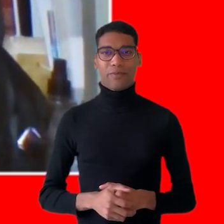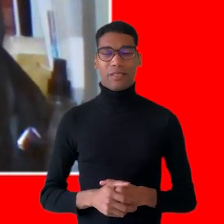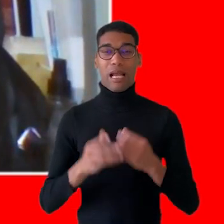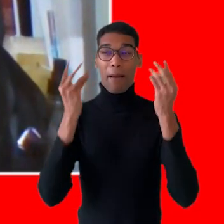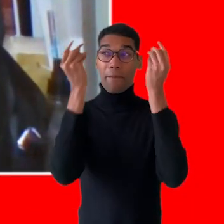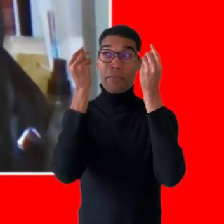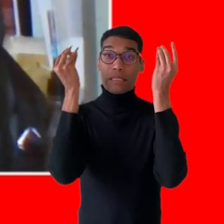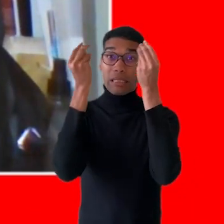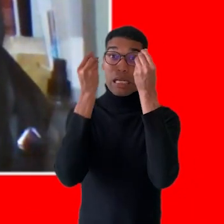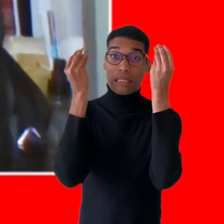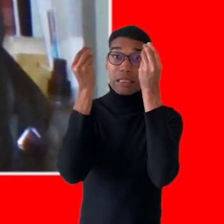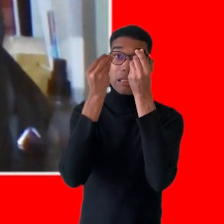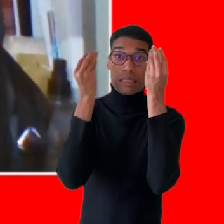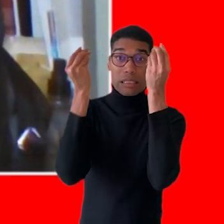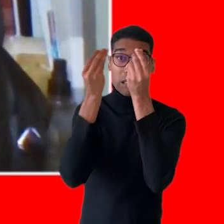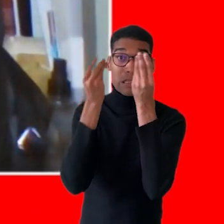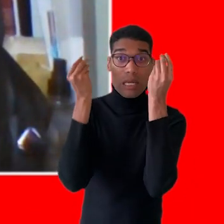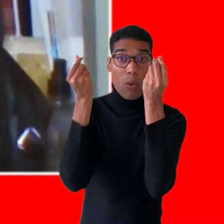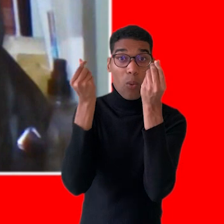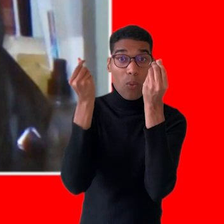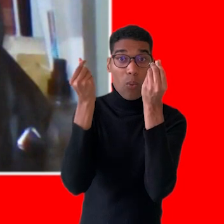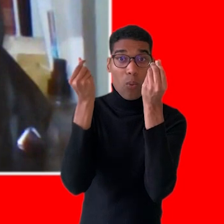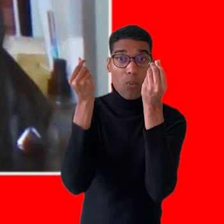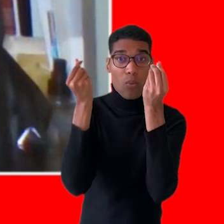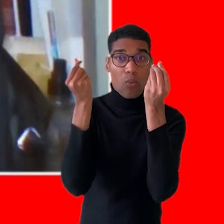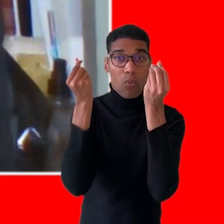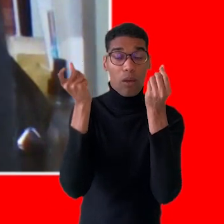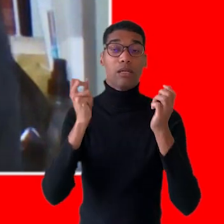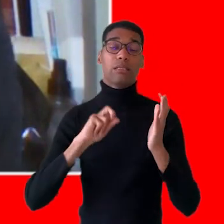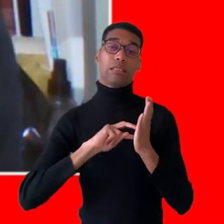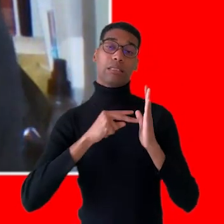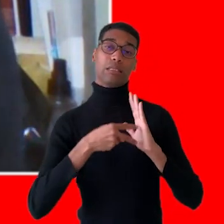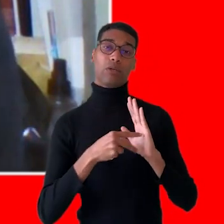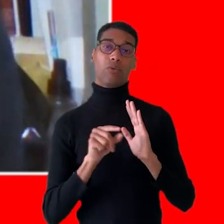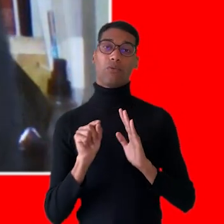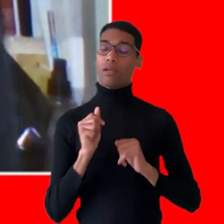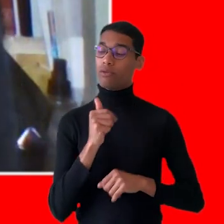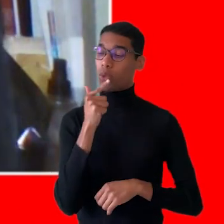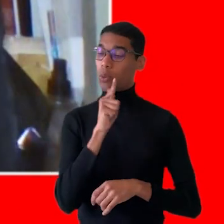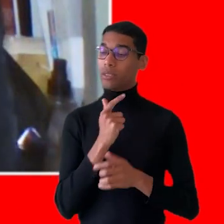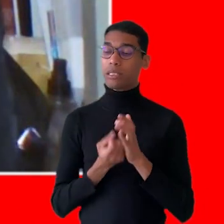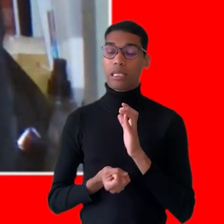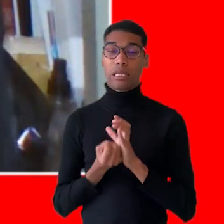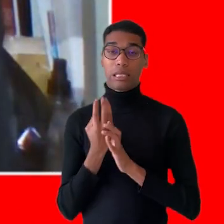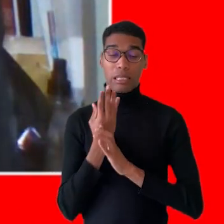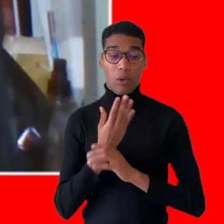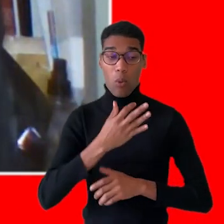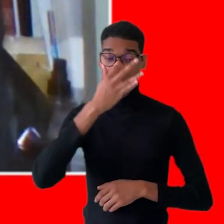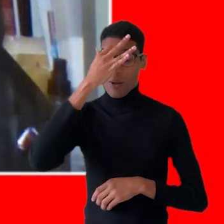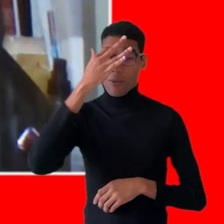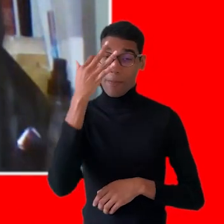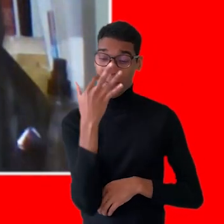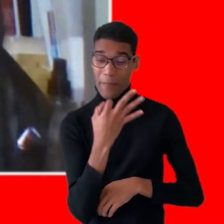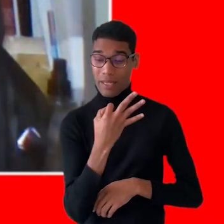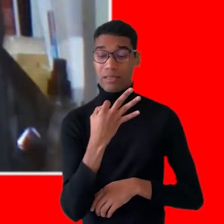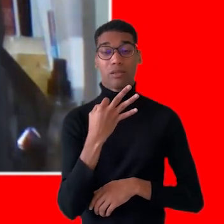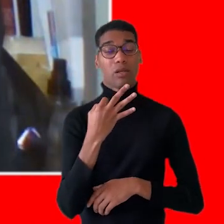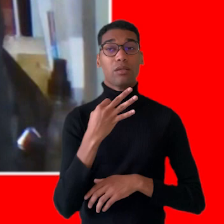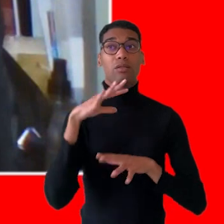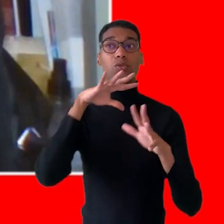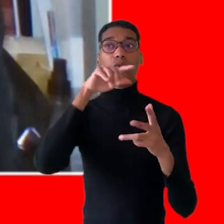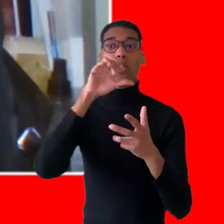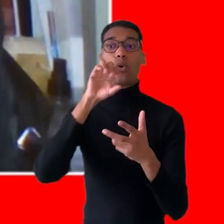A abstração. Ou seja, elaborar uma compreensão